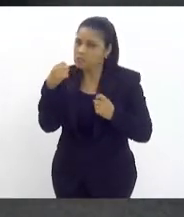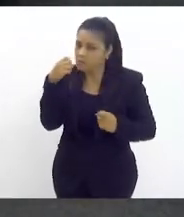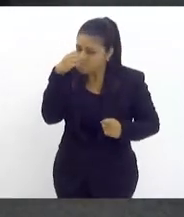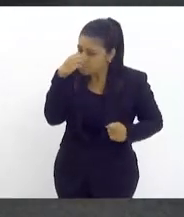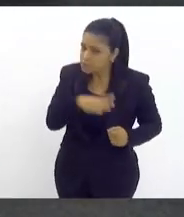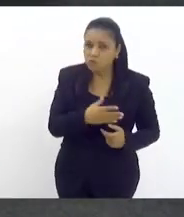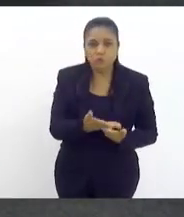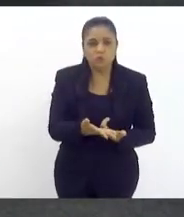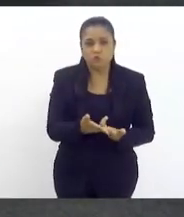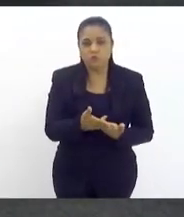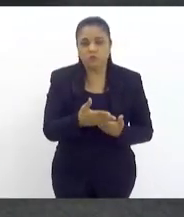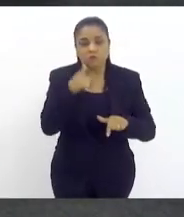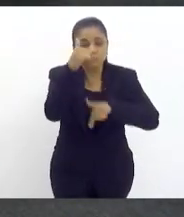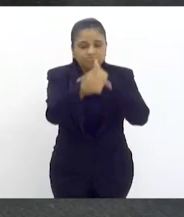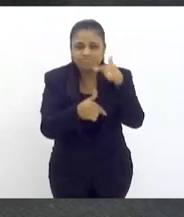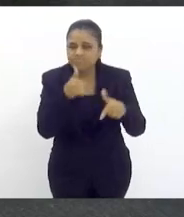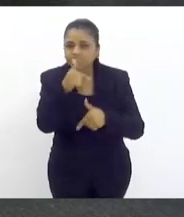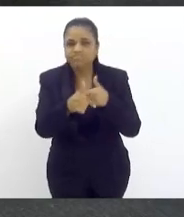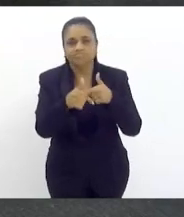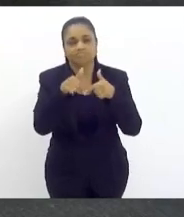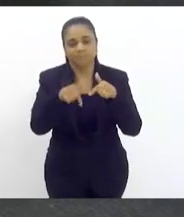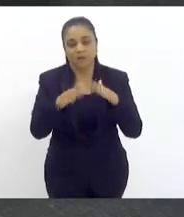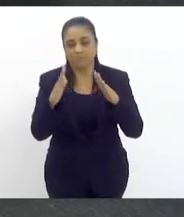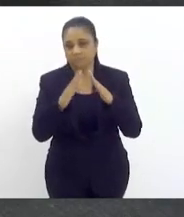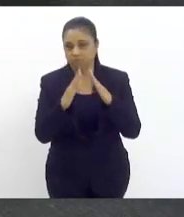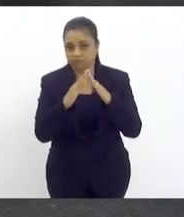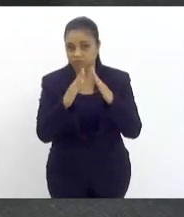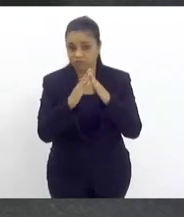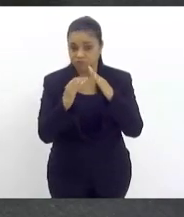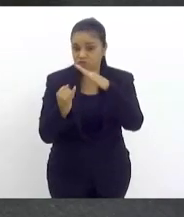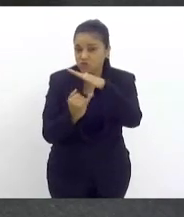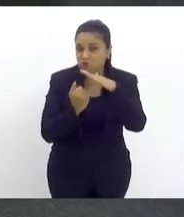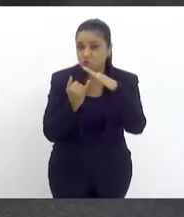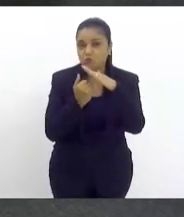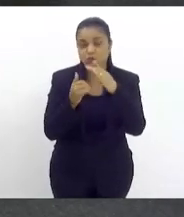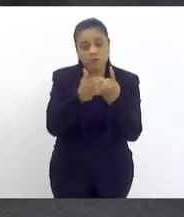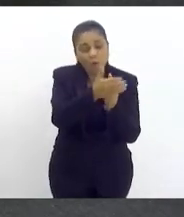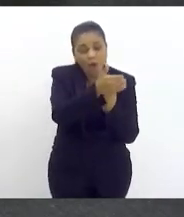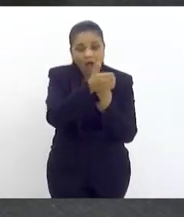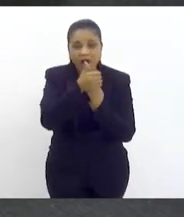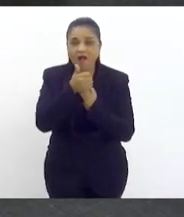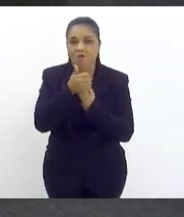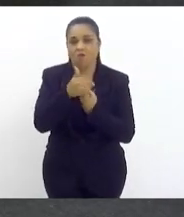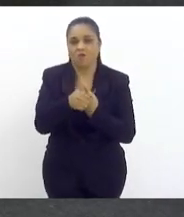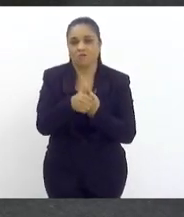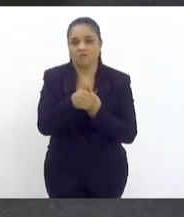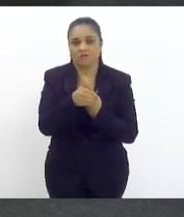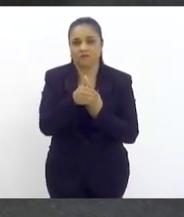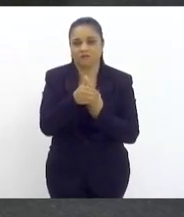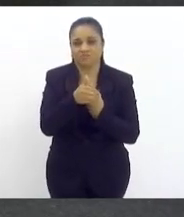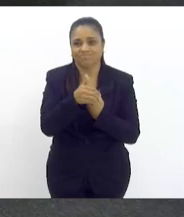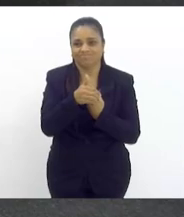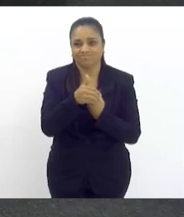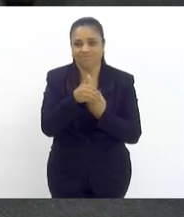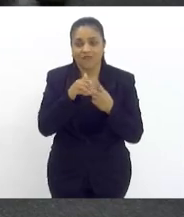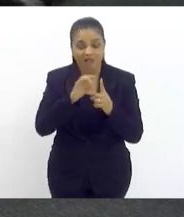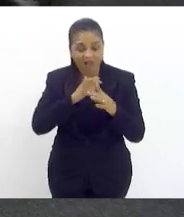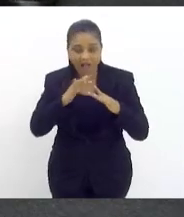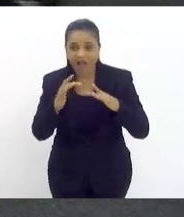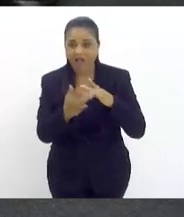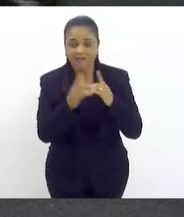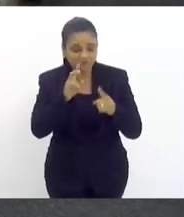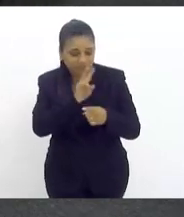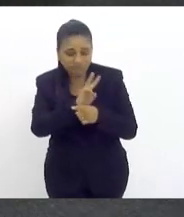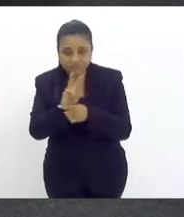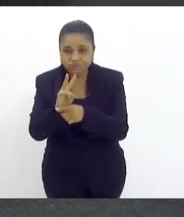têm no trabalho dessa instituição um acolhimento. Na verdade, a rede de proteção